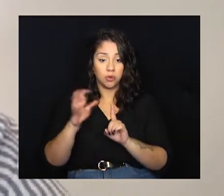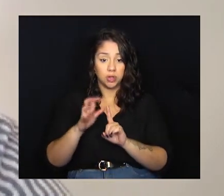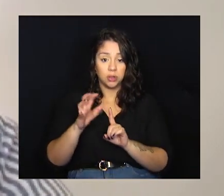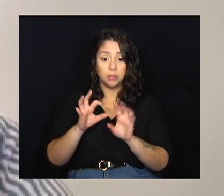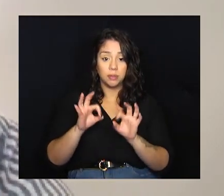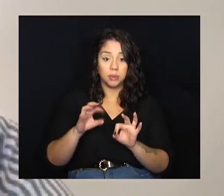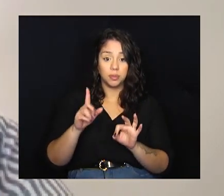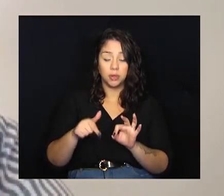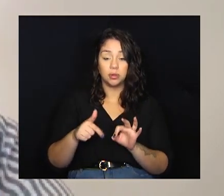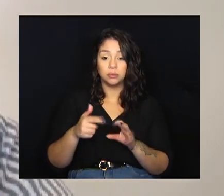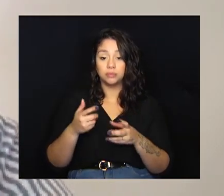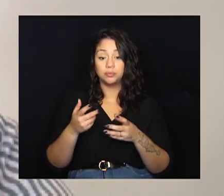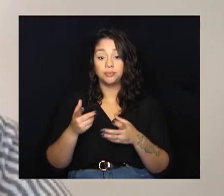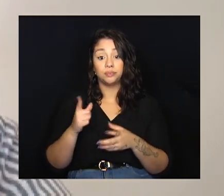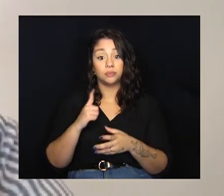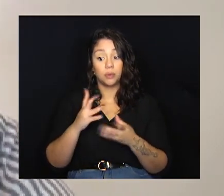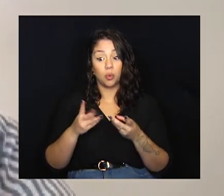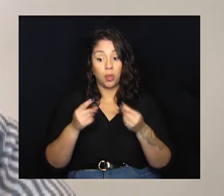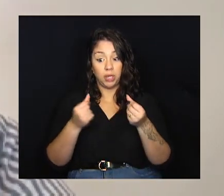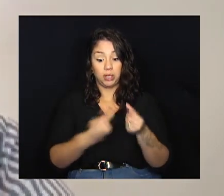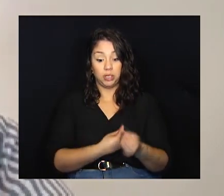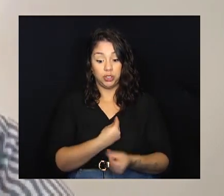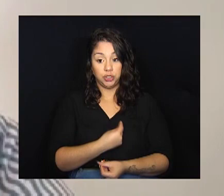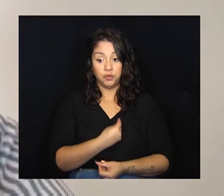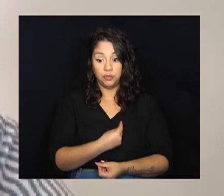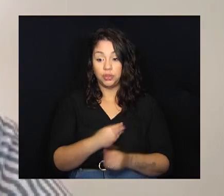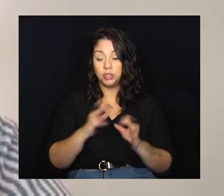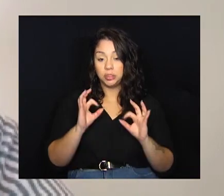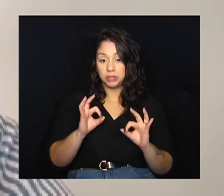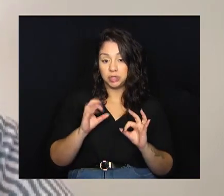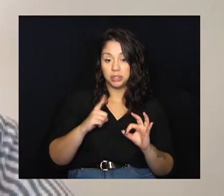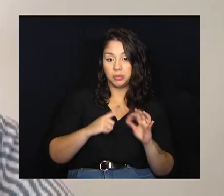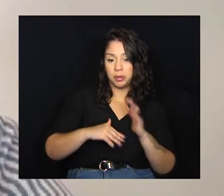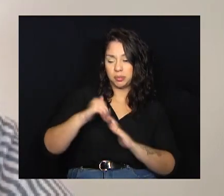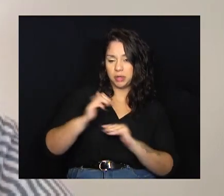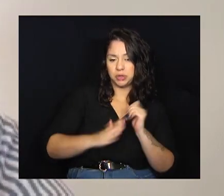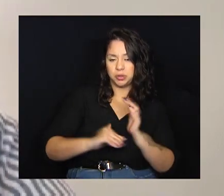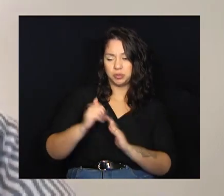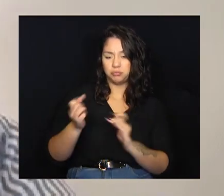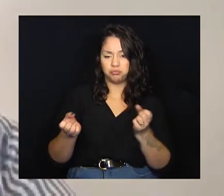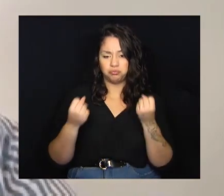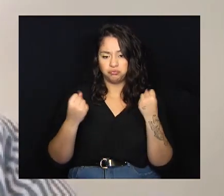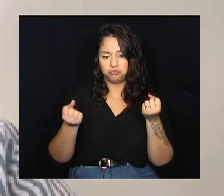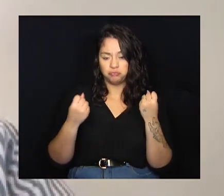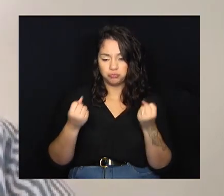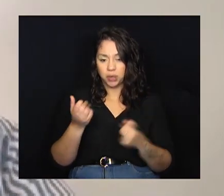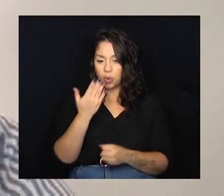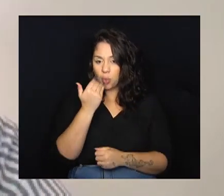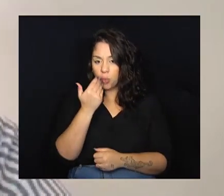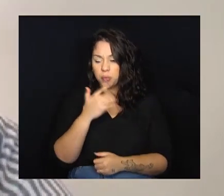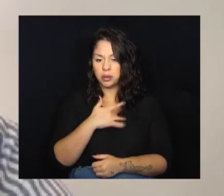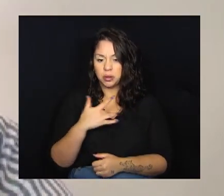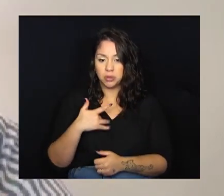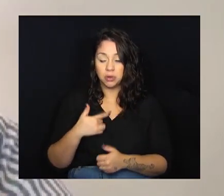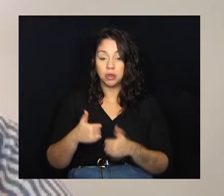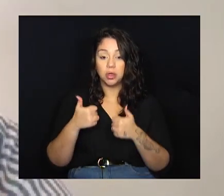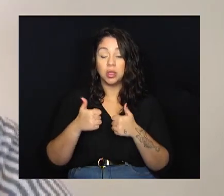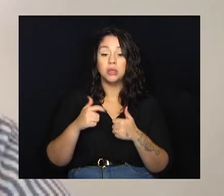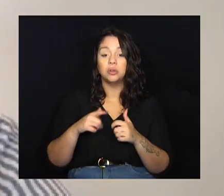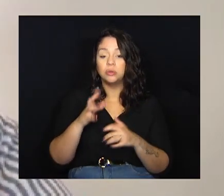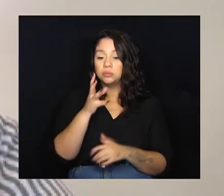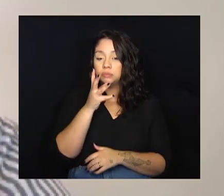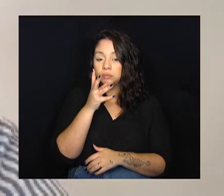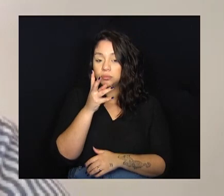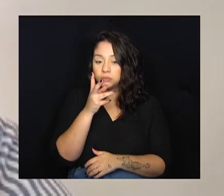moduladora você tem uma qualidade de vida saudável é praticar atividade física uma Alimentação adequada você lentifica o processo de